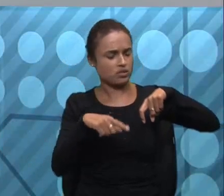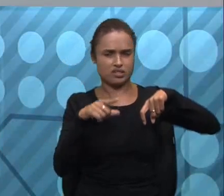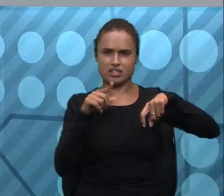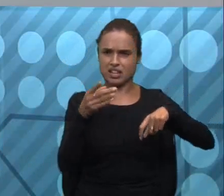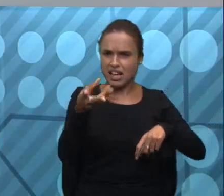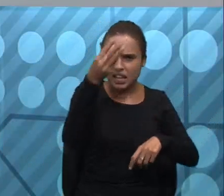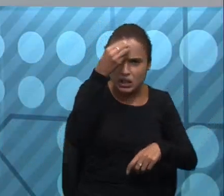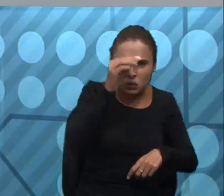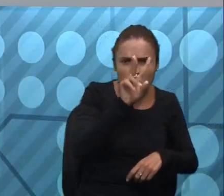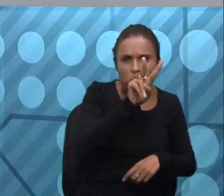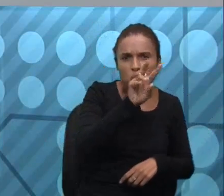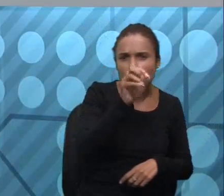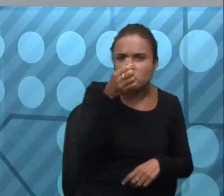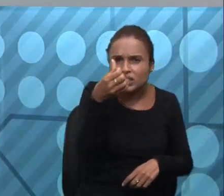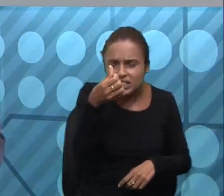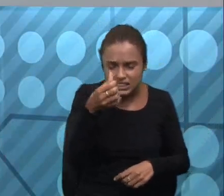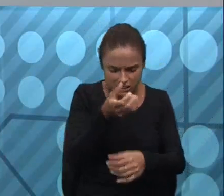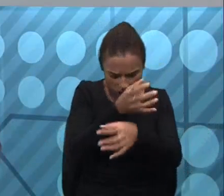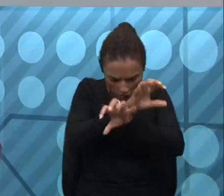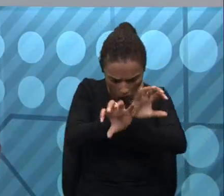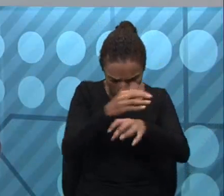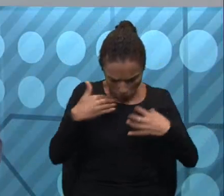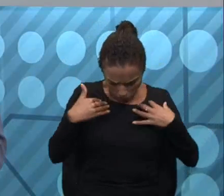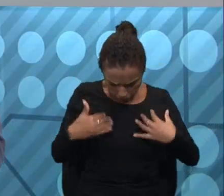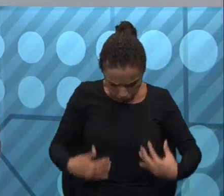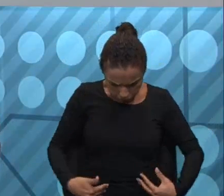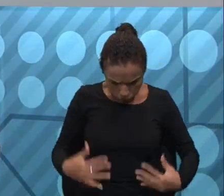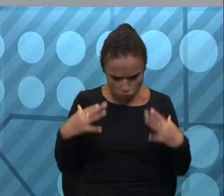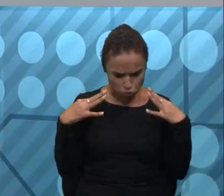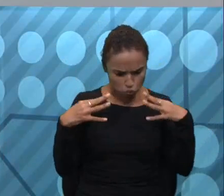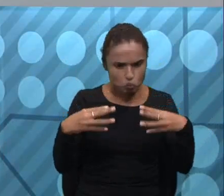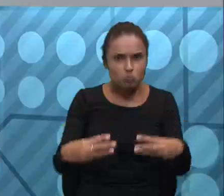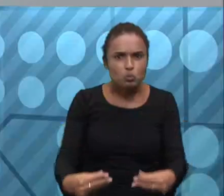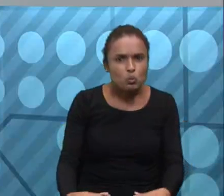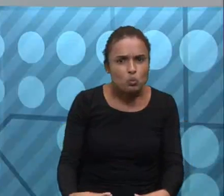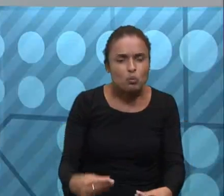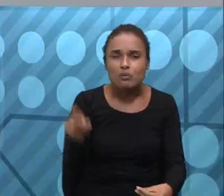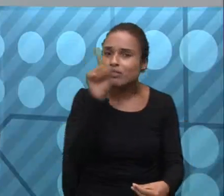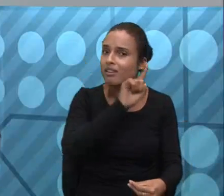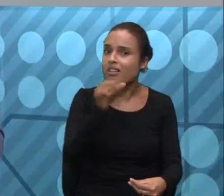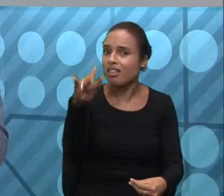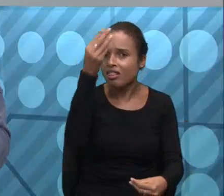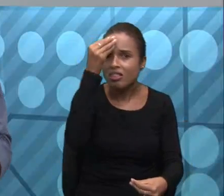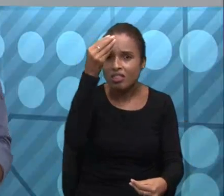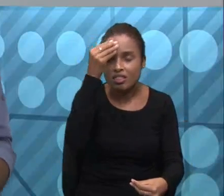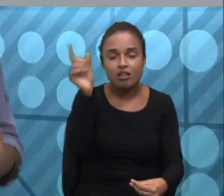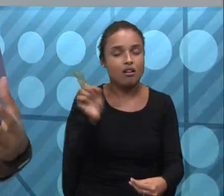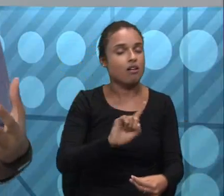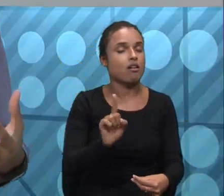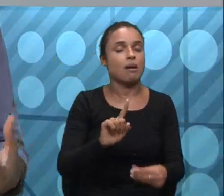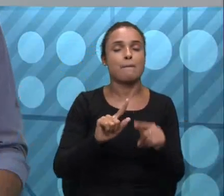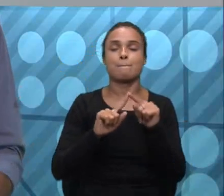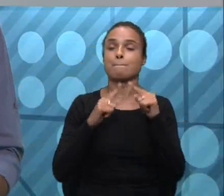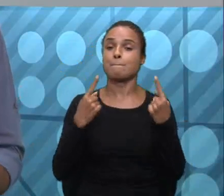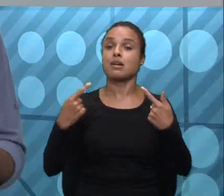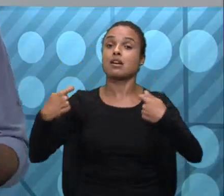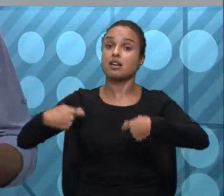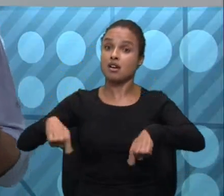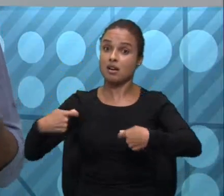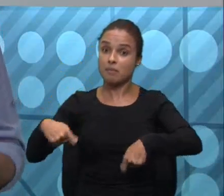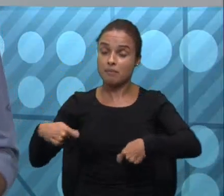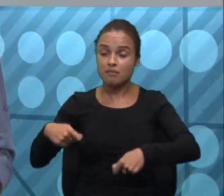206 ossos, todos os tipos de ligamento, todos os tipos de articulações que existem. É óbvio que a gente